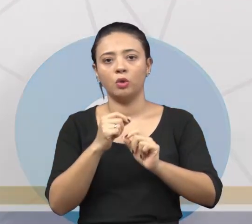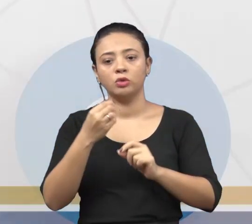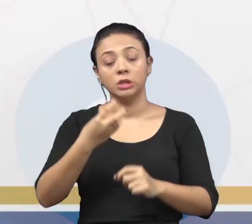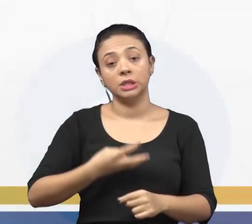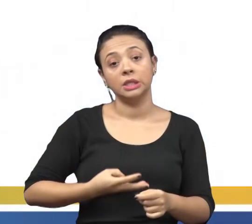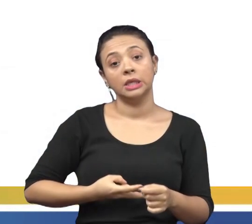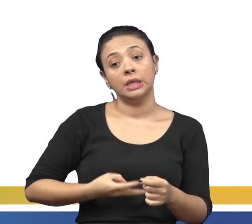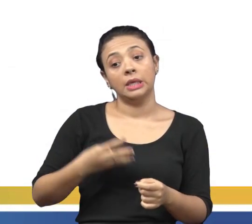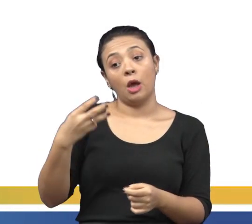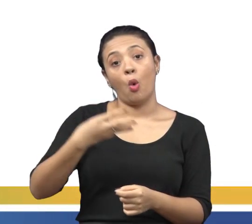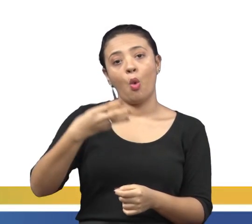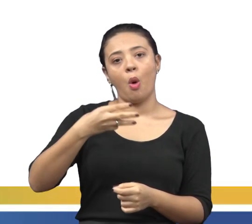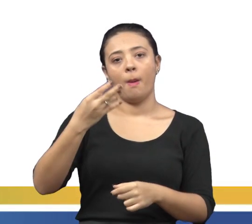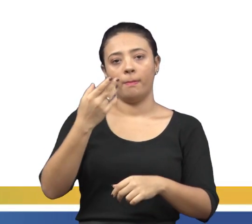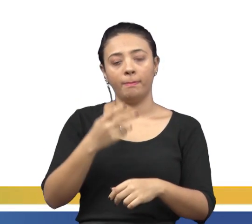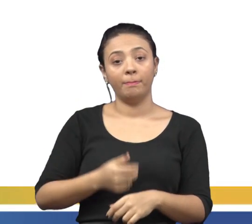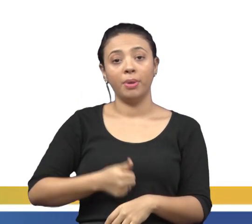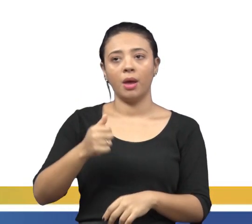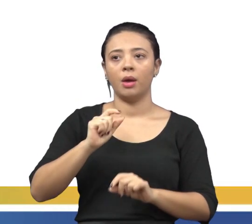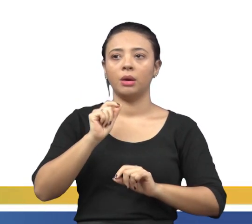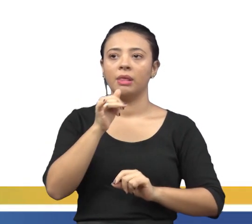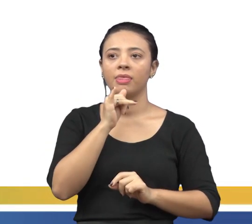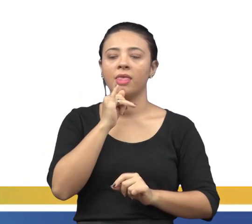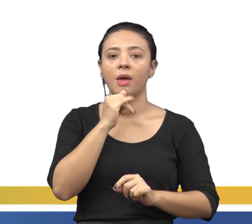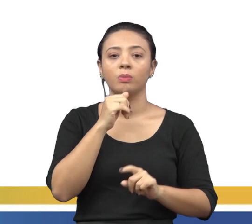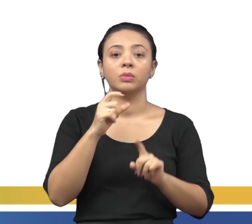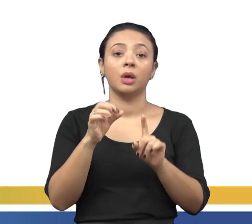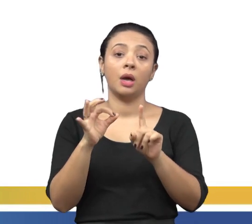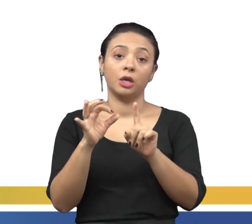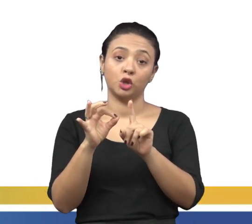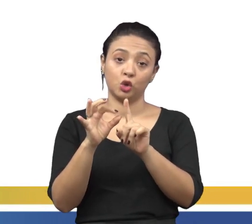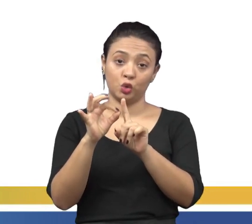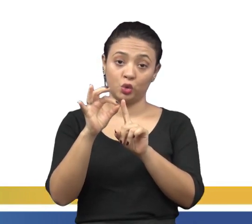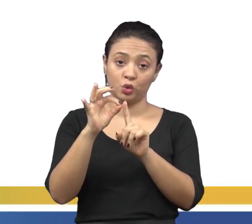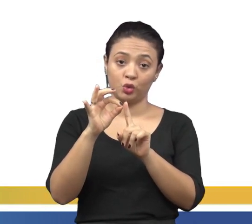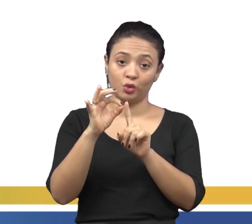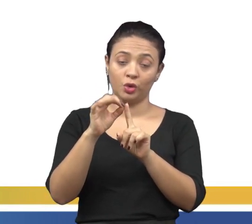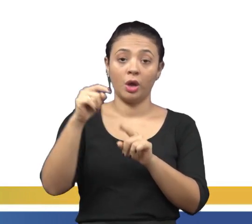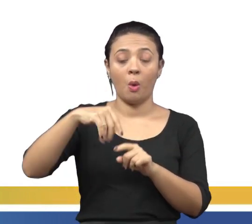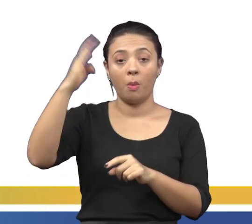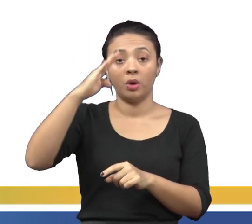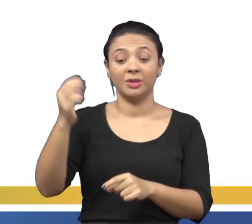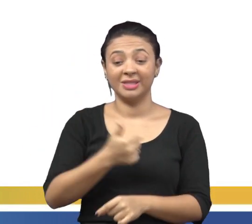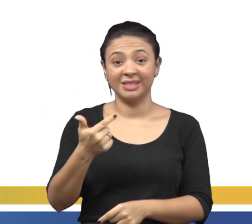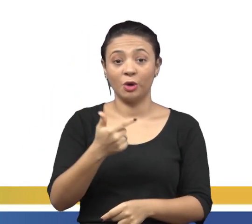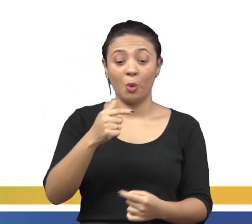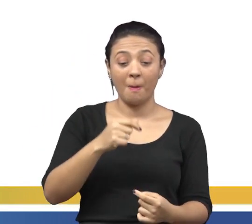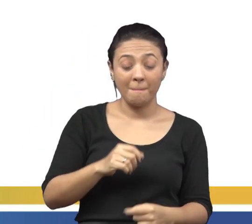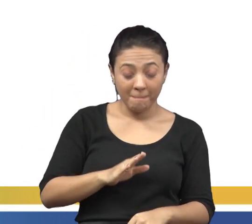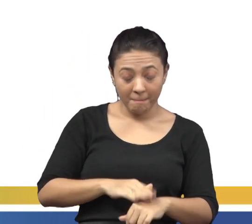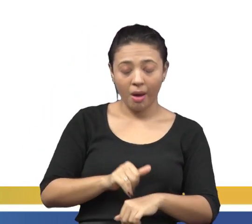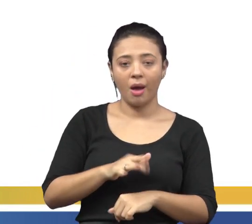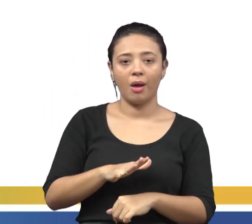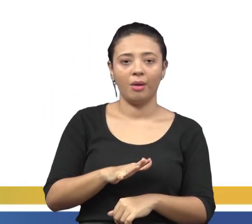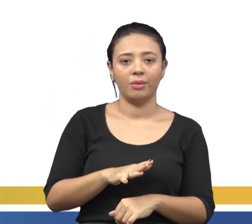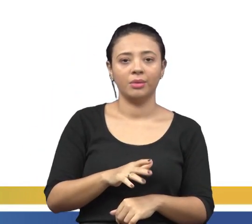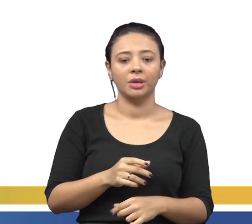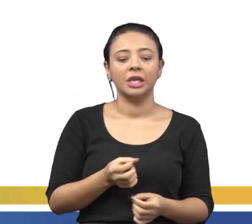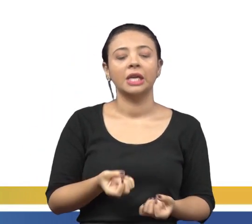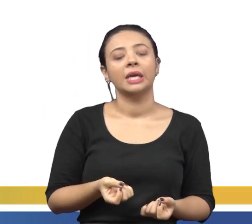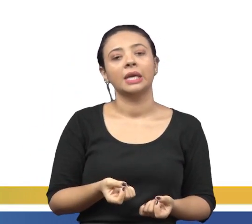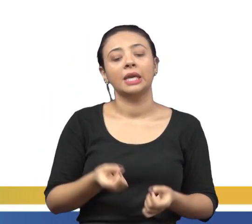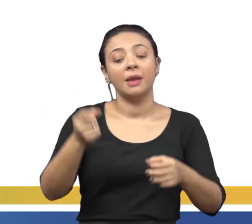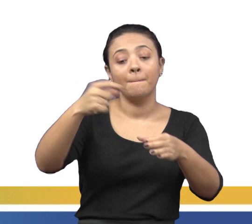tá? A soja, o Brasil é o segundo maior produtor de soja do mundo, perdendo apenas para os Estados Unidos, tá? O